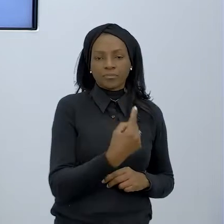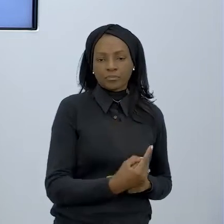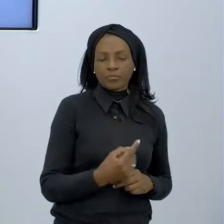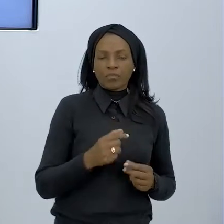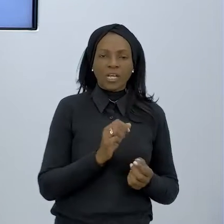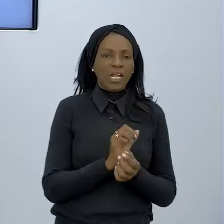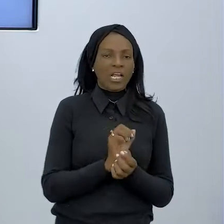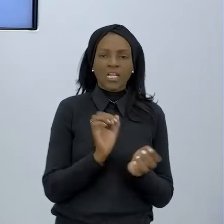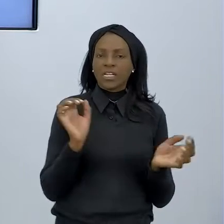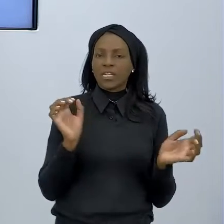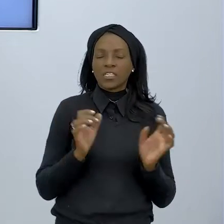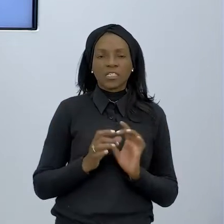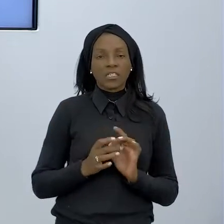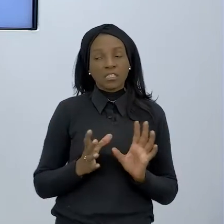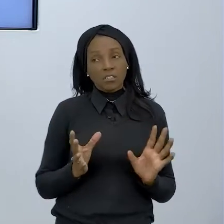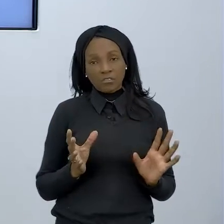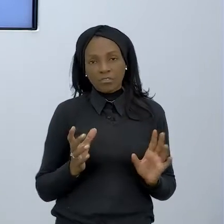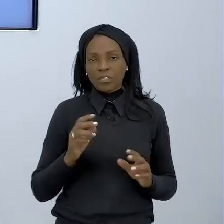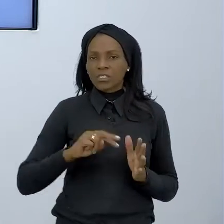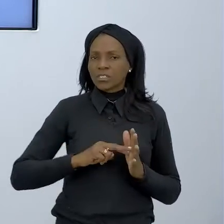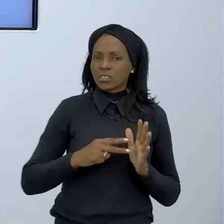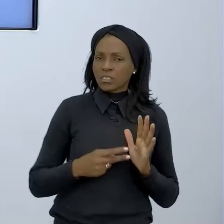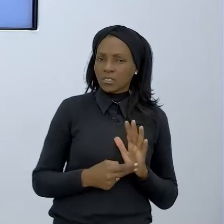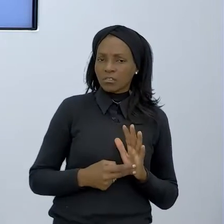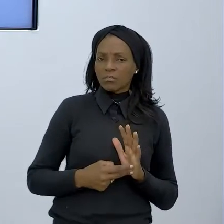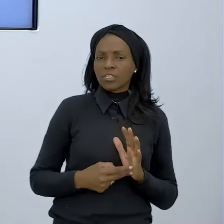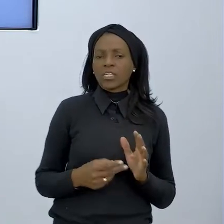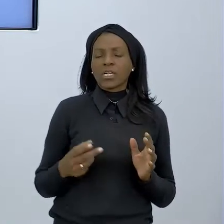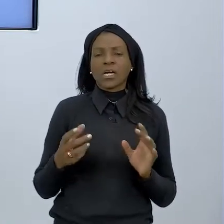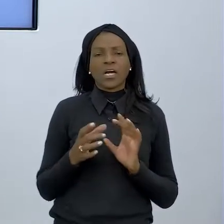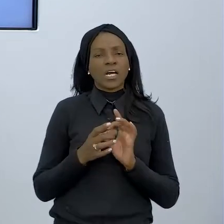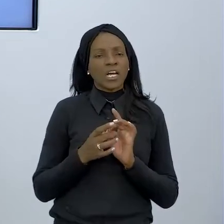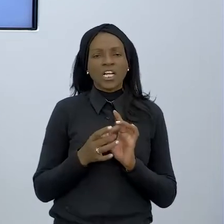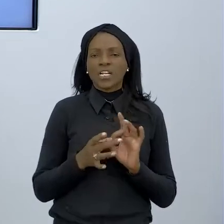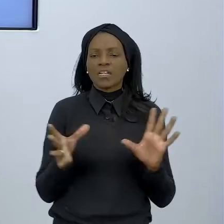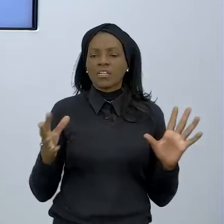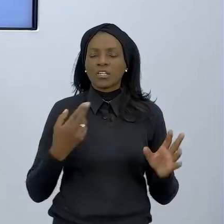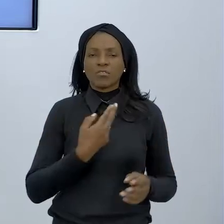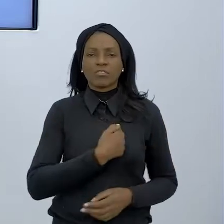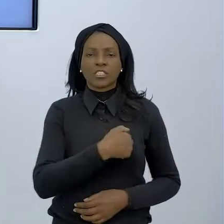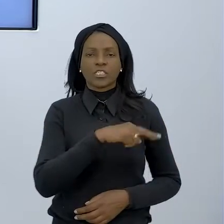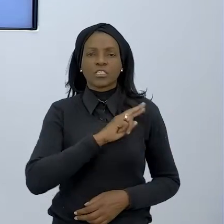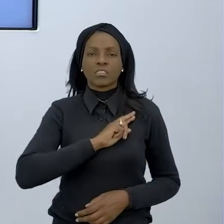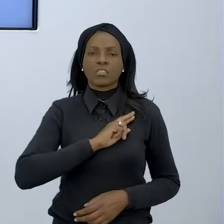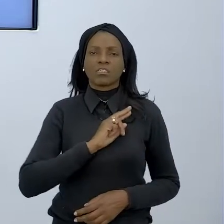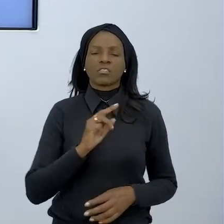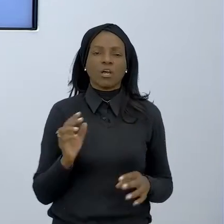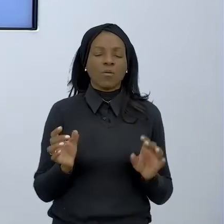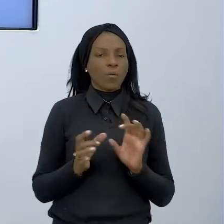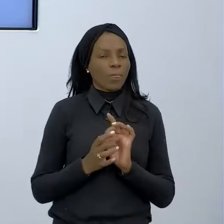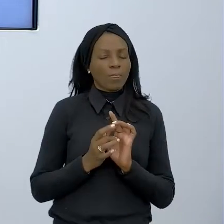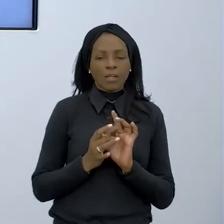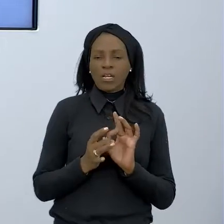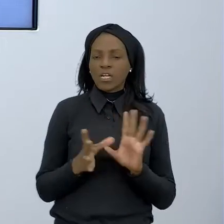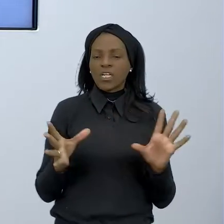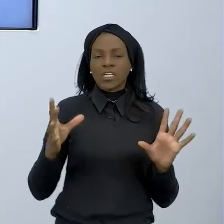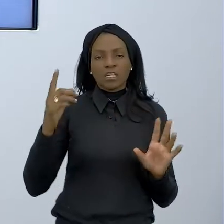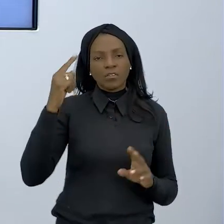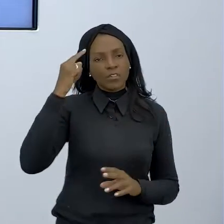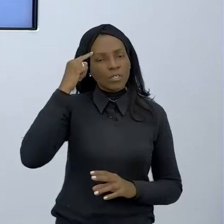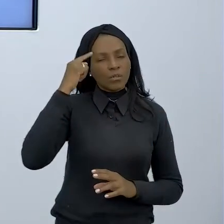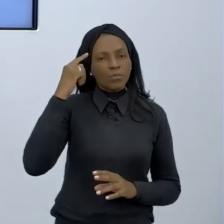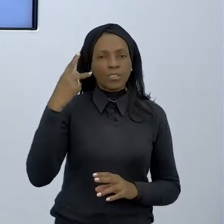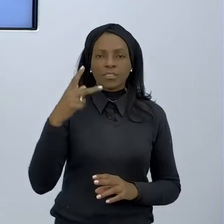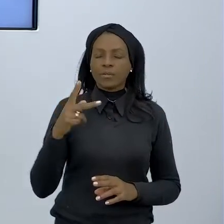liberdade individual, a gente está falando de liberdade religiosa, a gente está falando de liberdade de